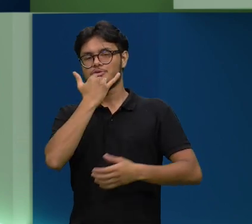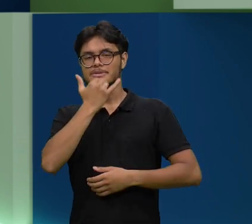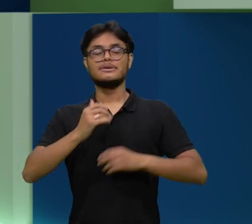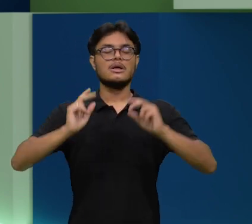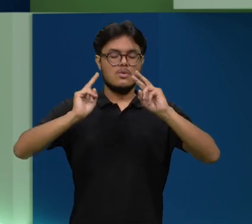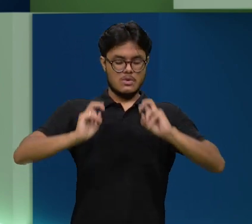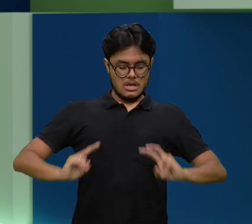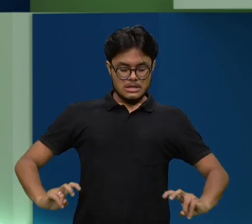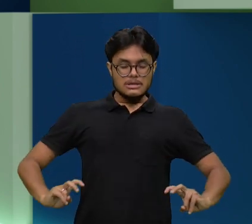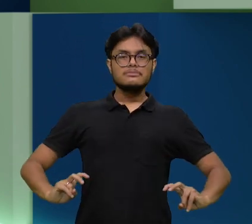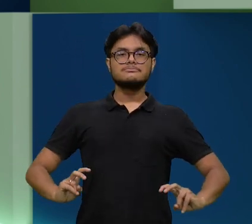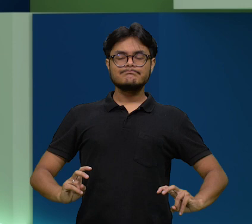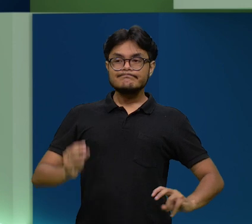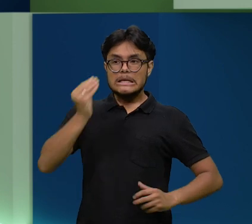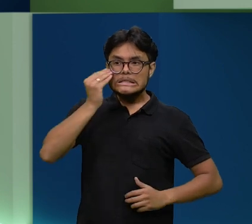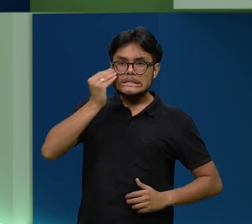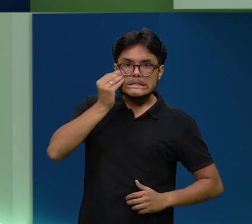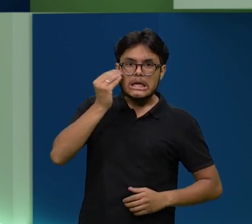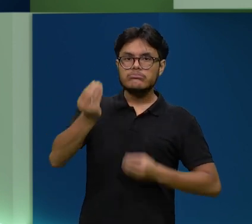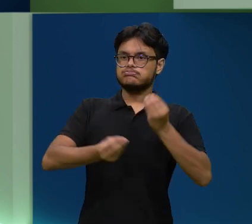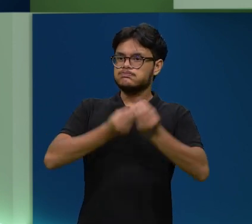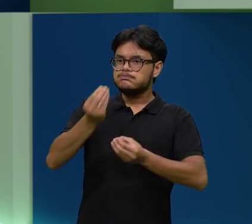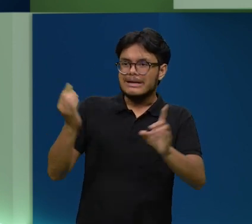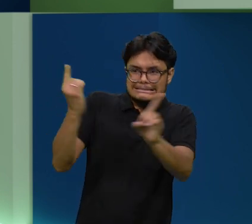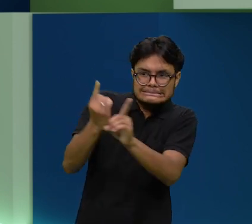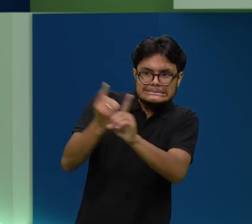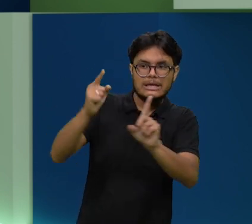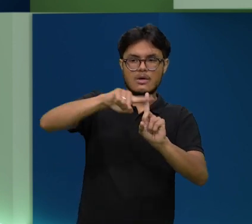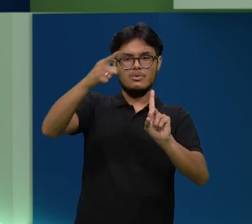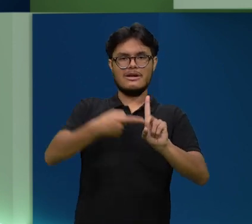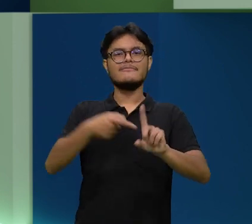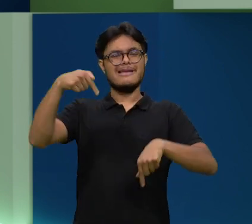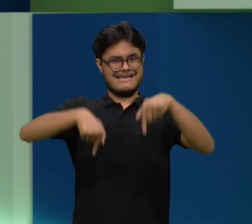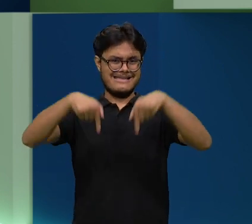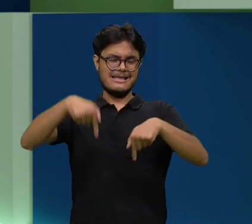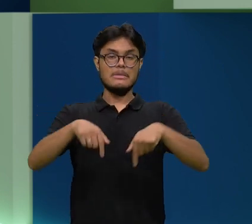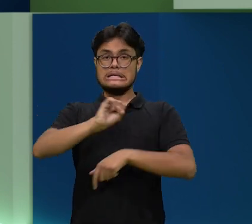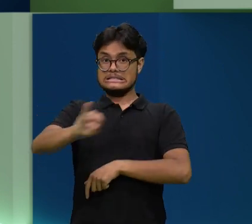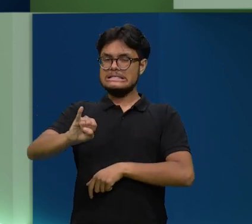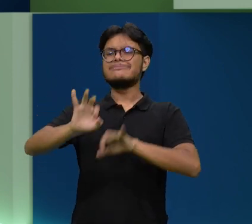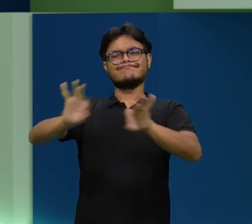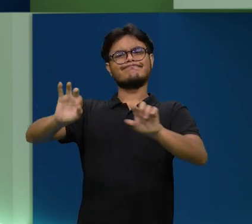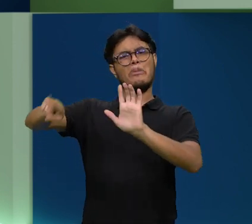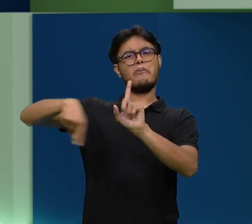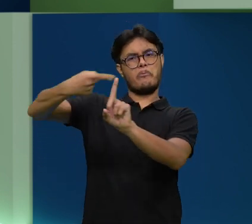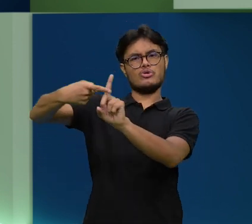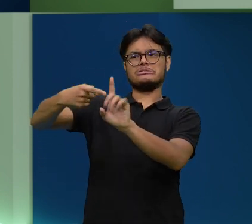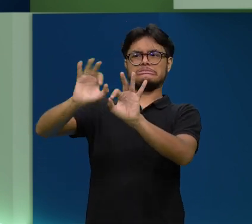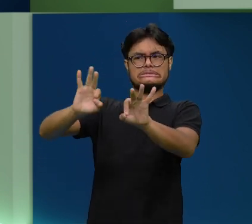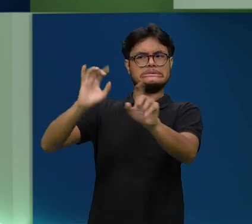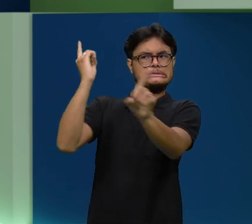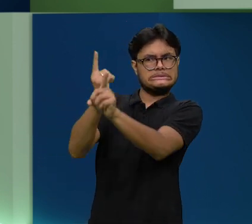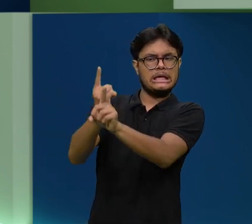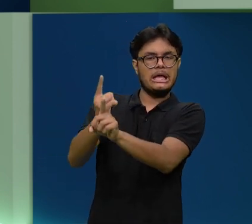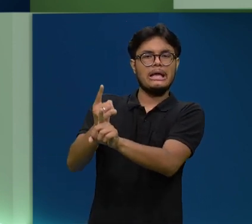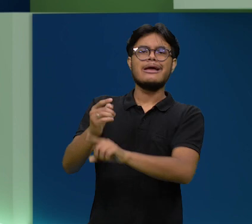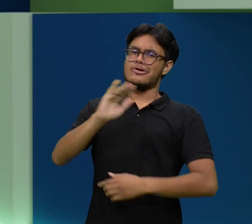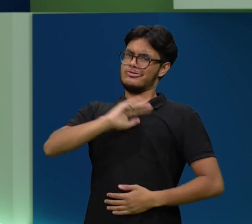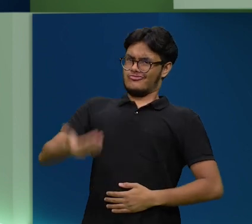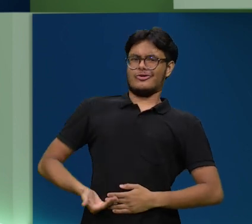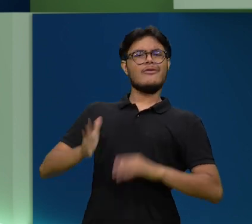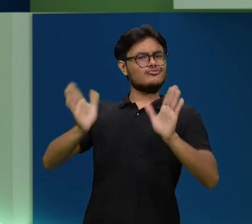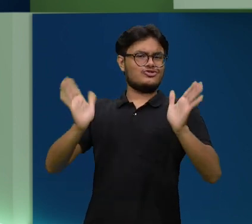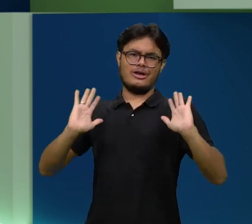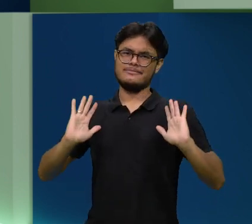fazer o teste, né? O teste do beta-HCG. Se der beta-HCG positivo, se der